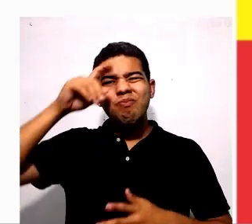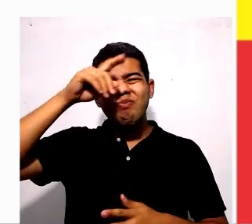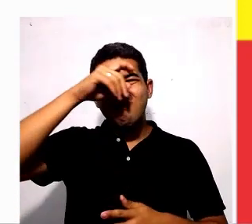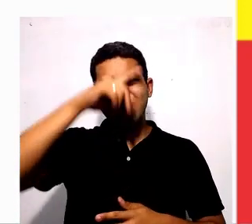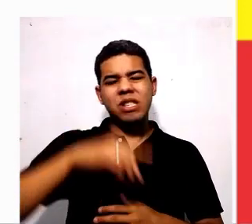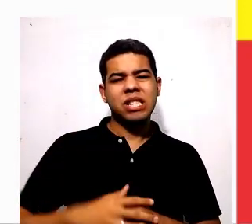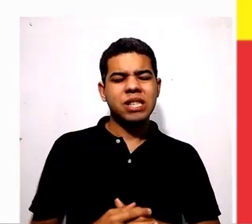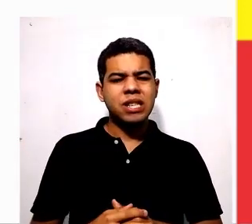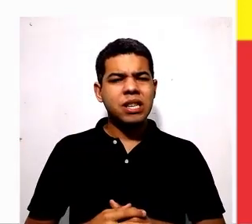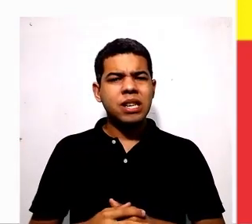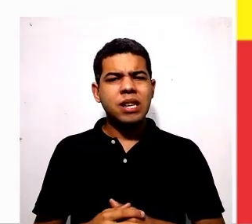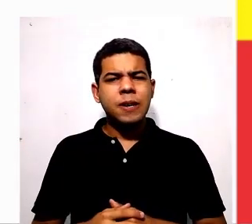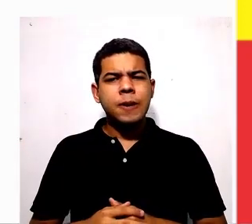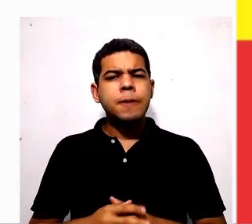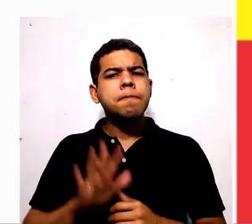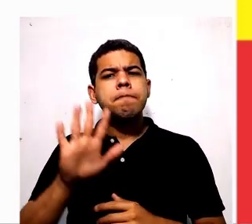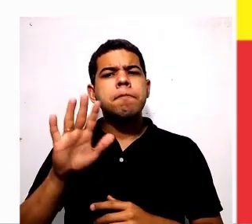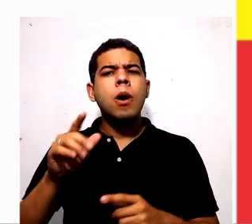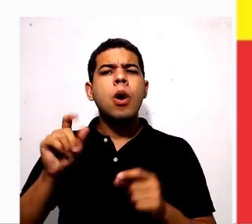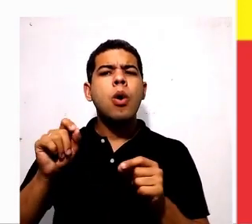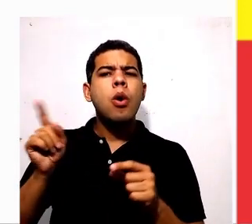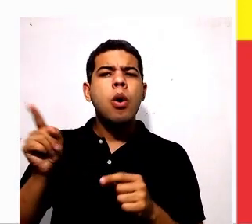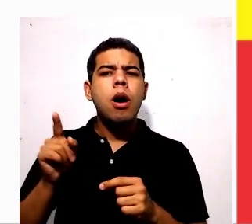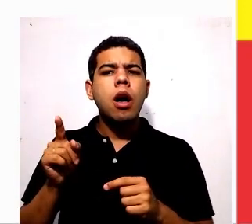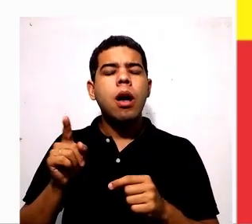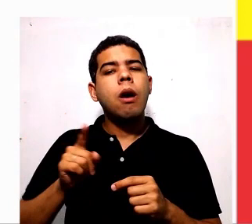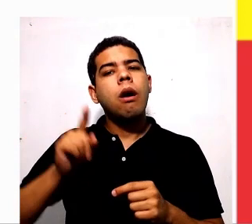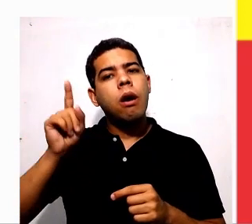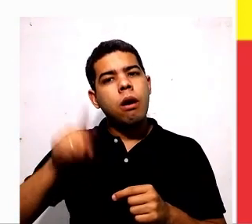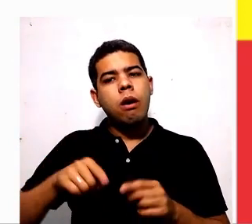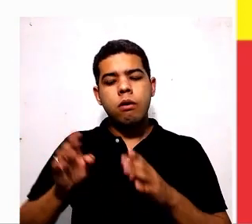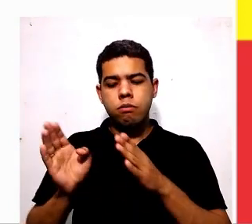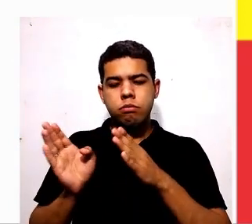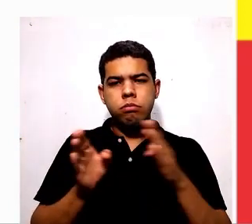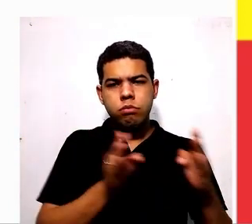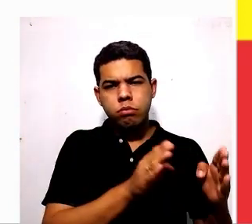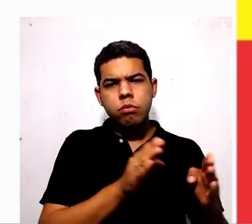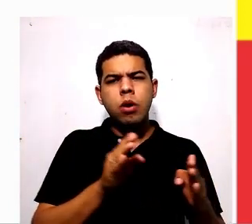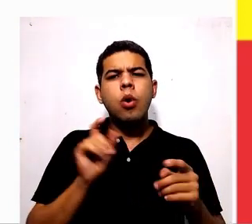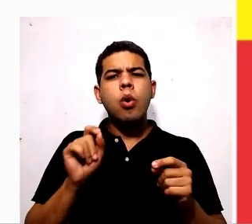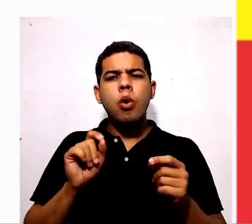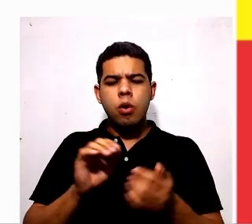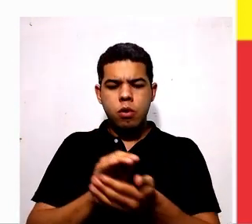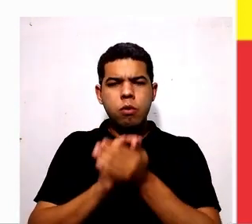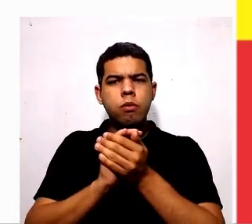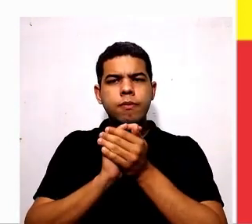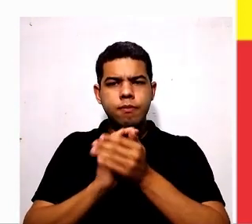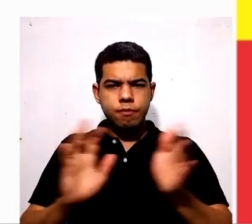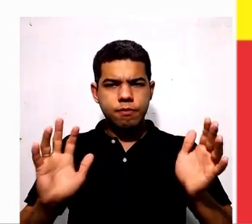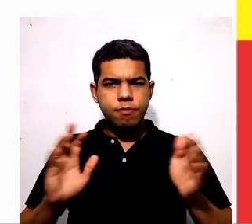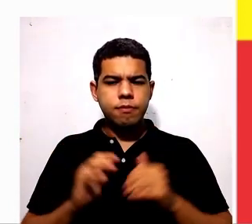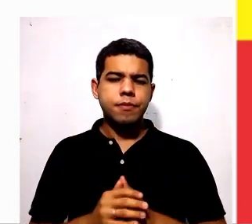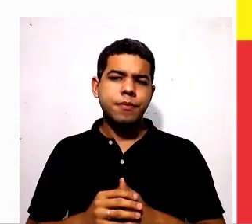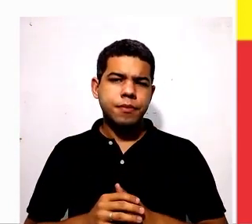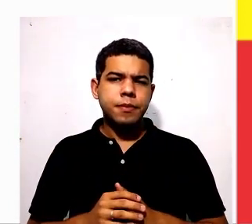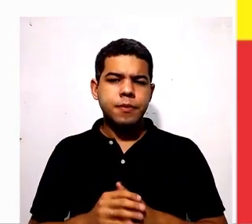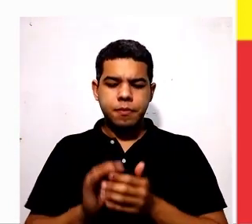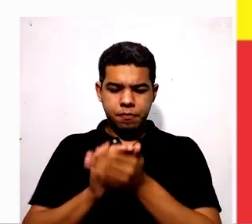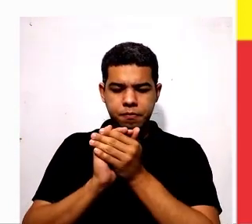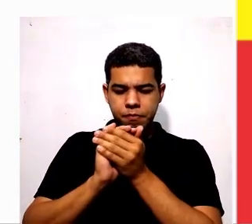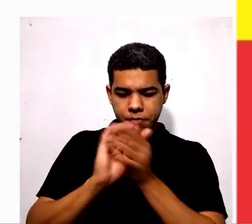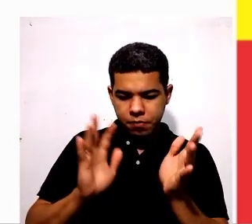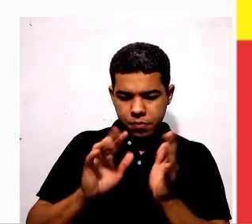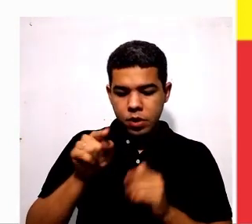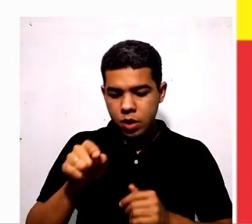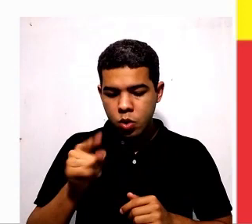meio difícil. Mas representa a sequência da face obtida do lançamento de um dado. Então, a gente joga o